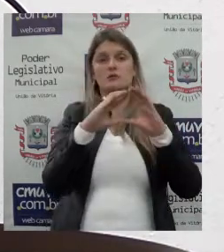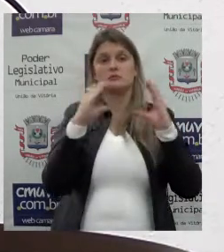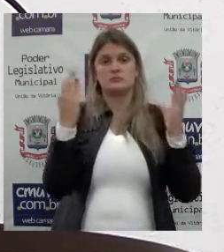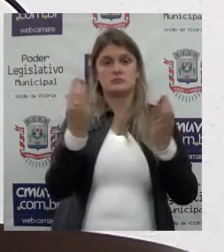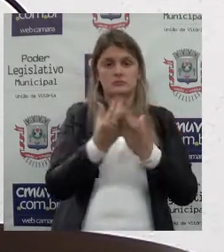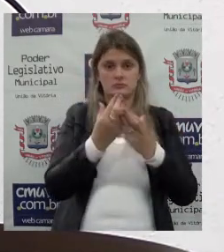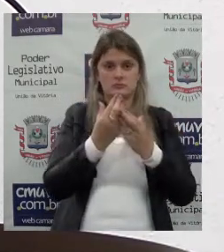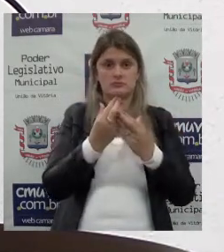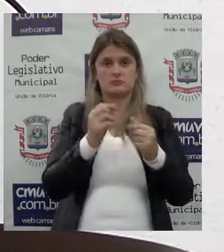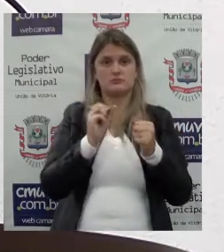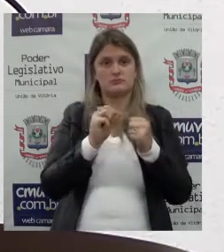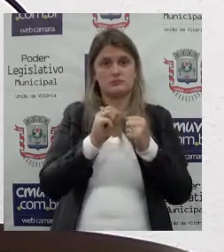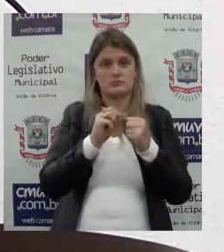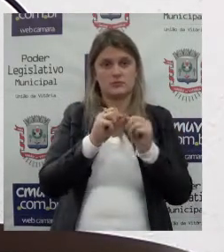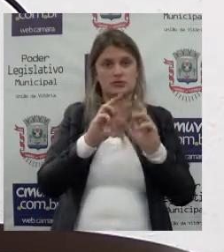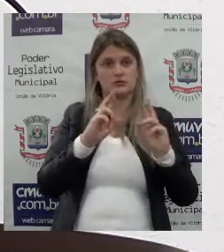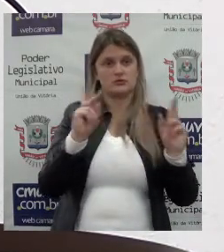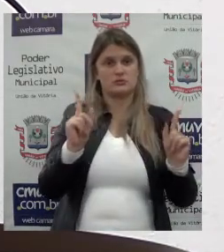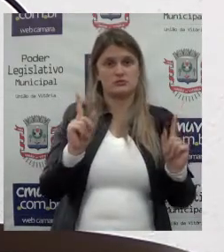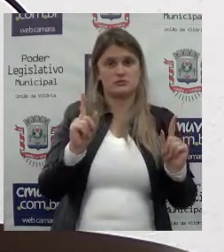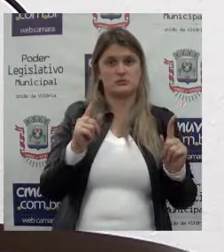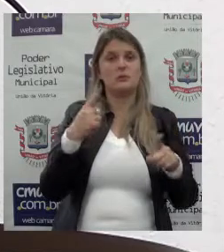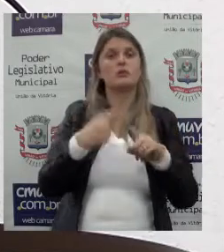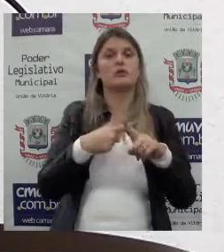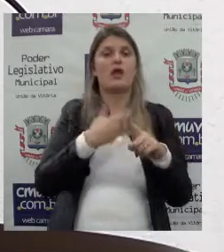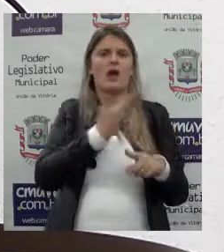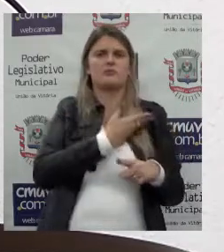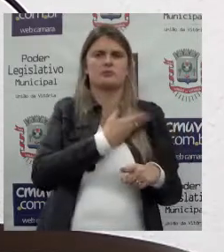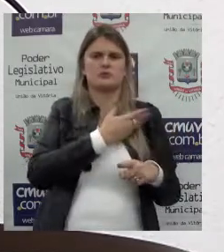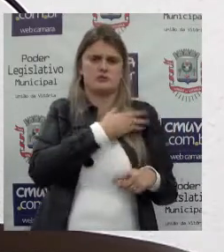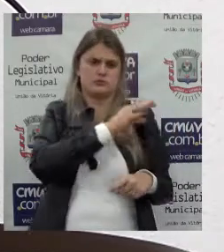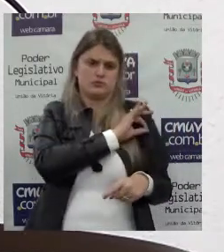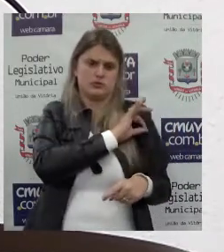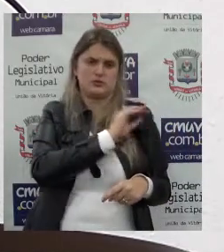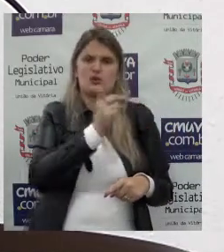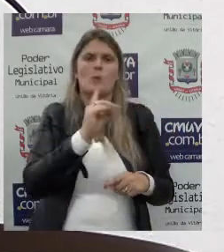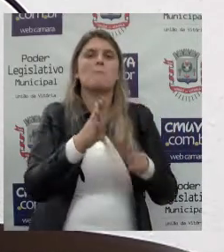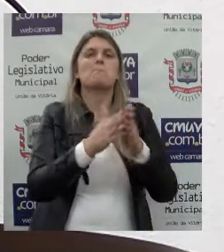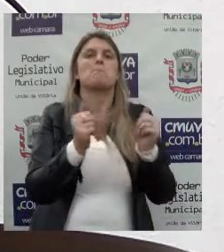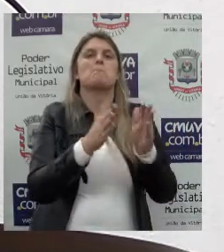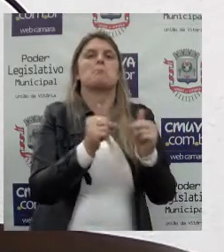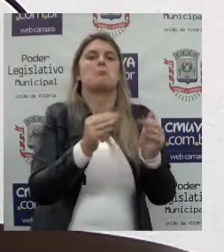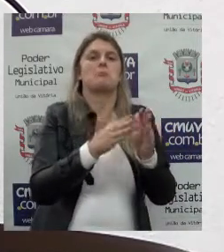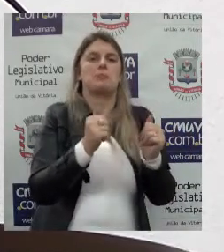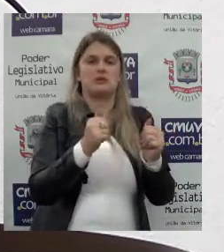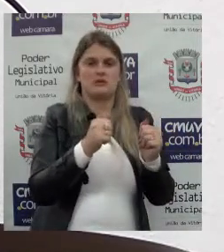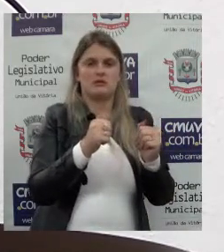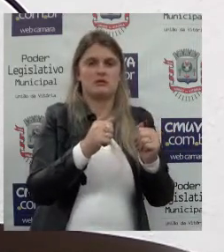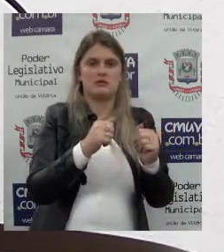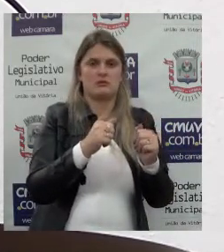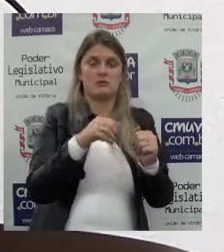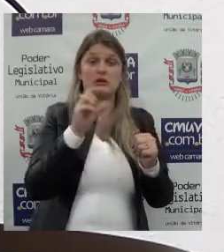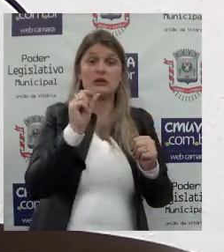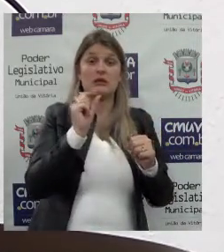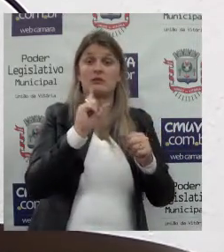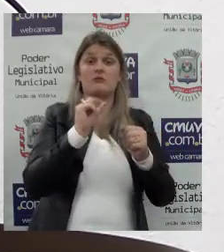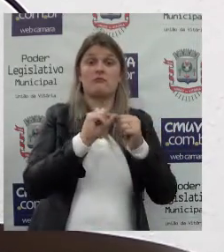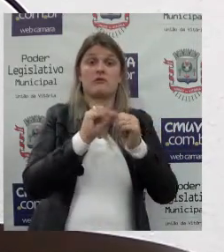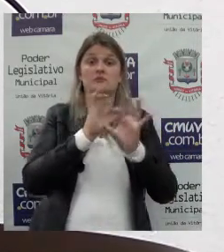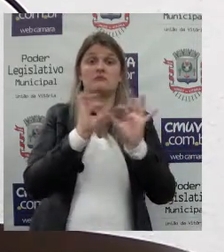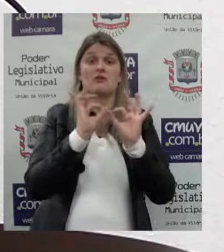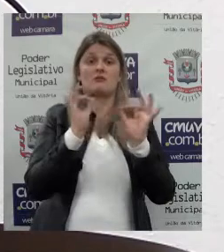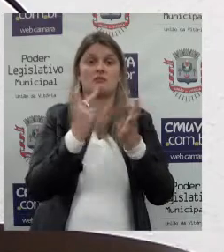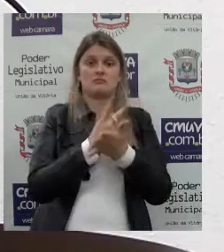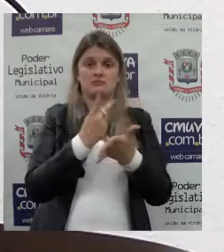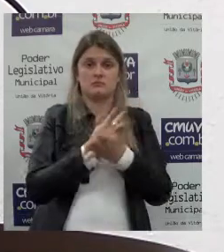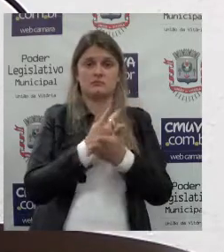foi a comunidade que deixou ele assim, que fez ele assim? Porque amigo de polícia não é aquele cara que pede favor para a polícia. Amigo de